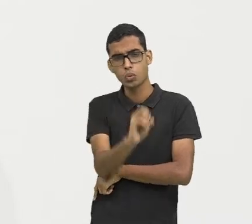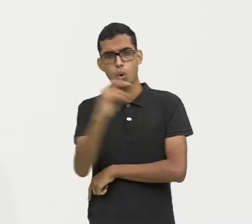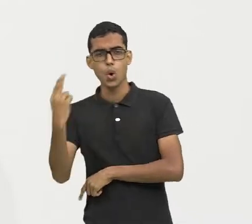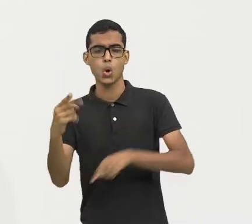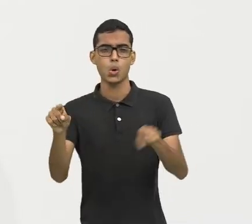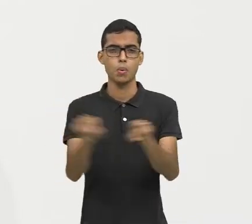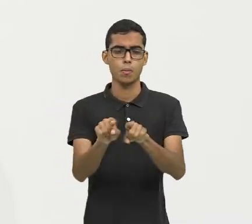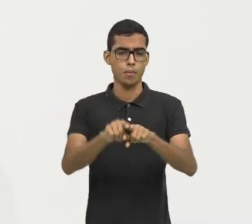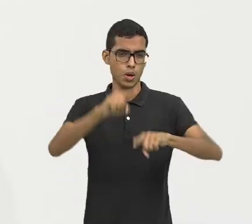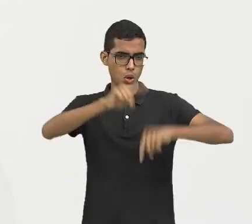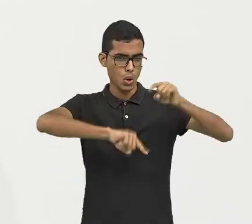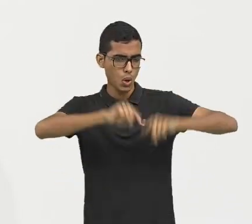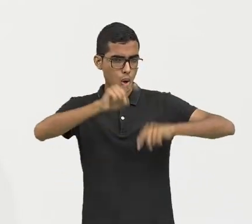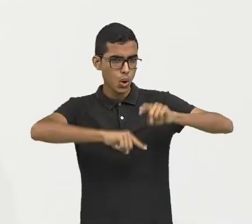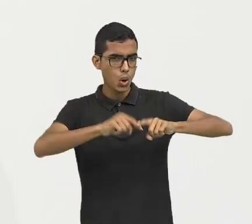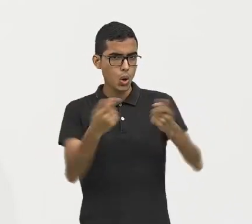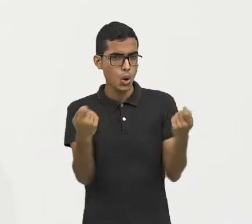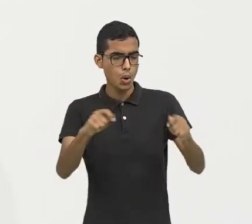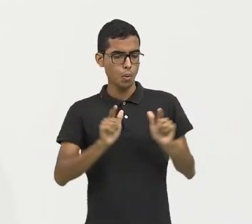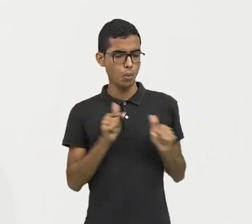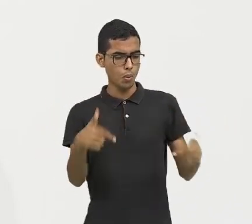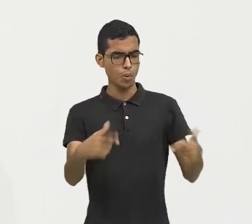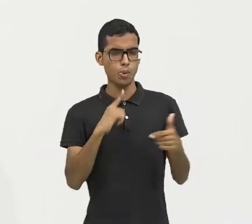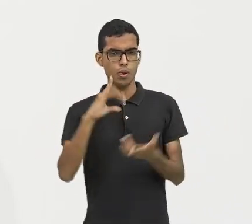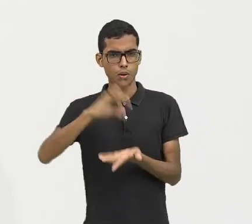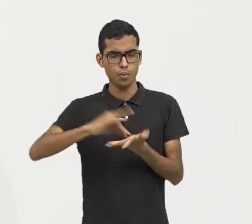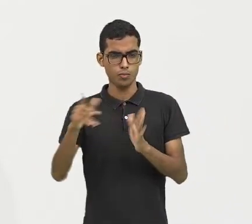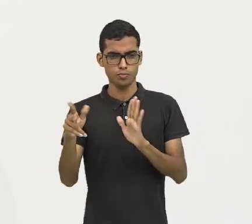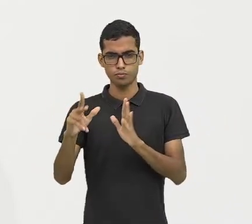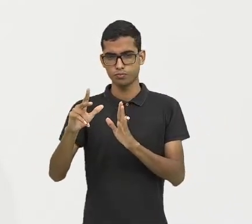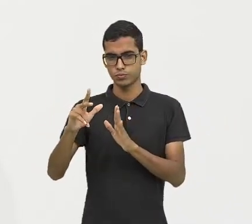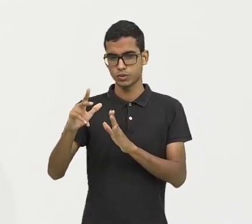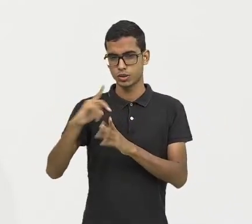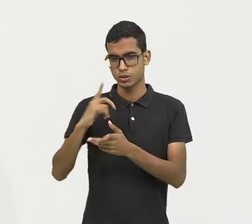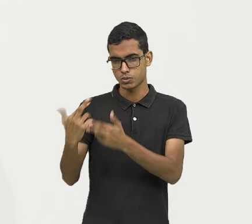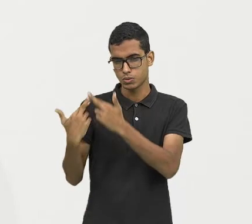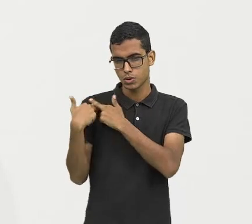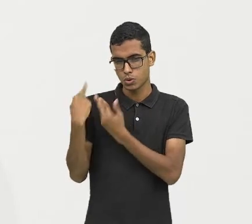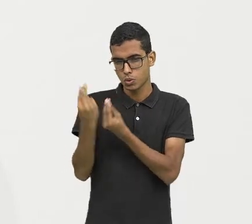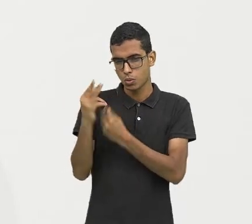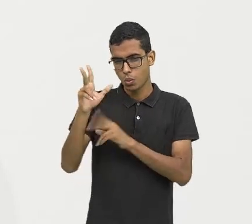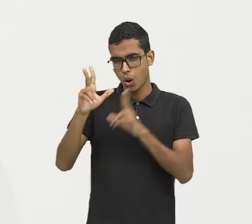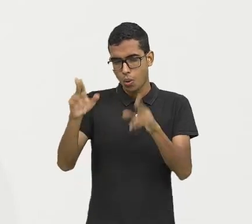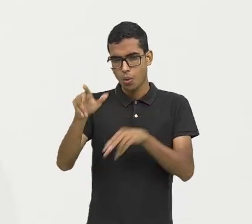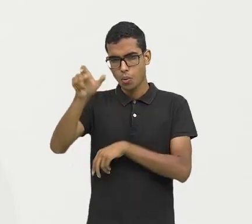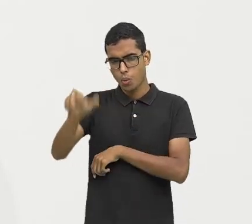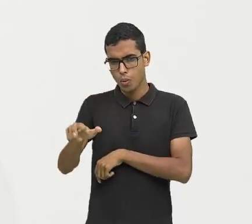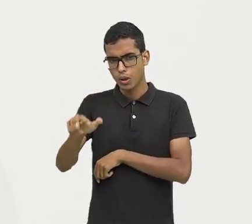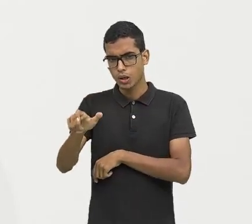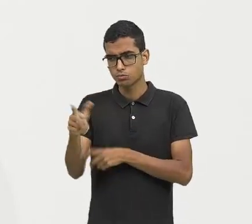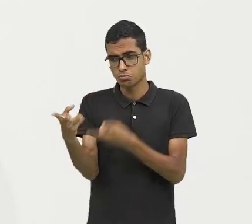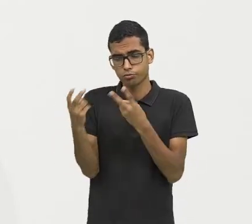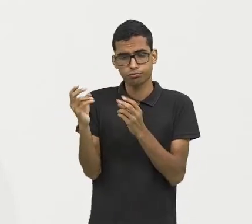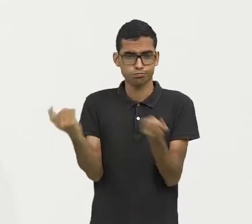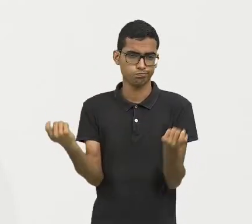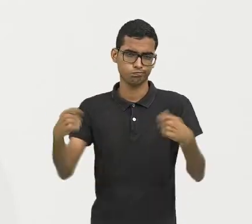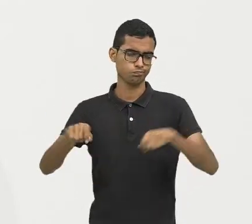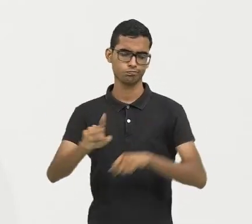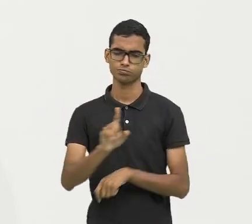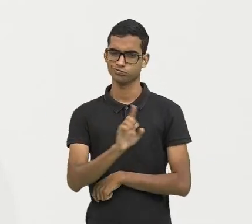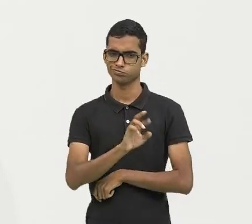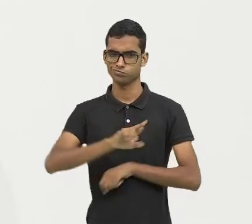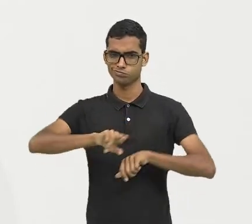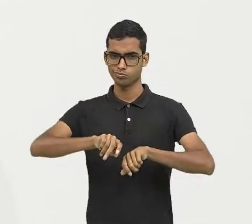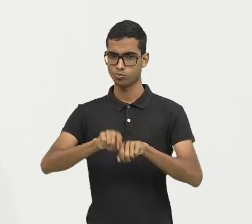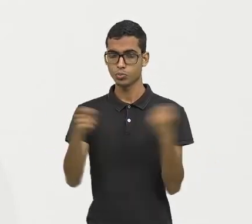um objeto que possa exercer a função de sujeito? Percebam que não. Percebam que esta ação, esta